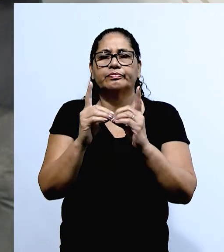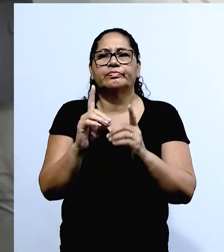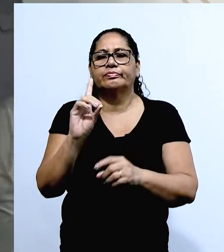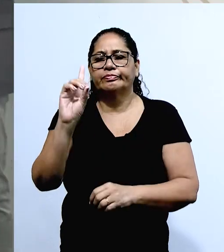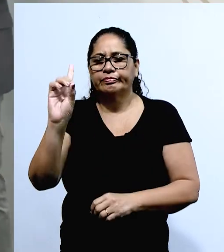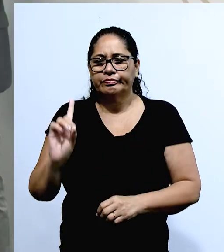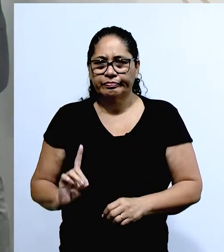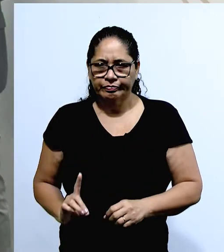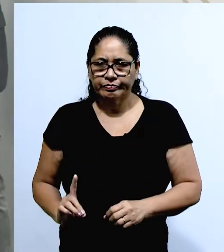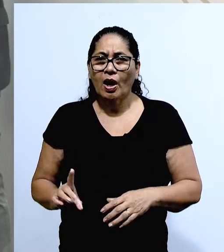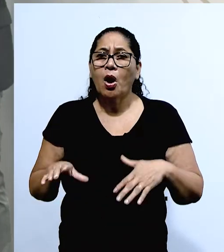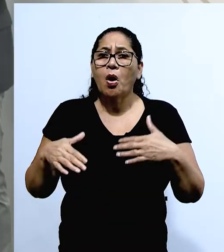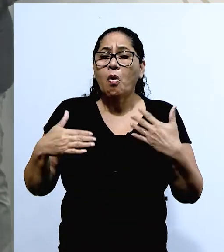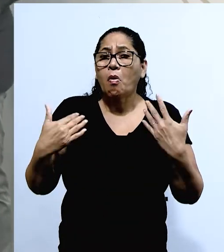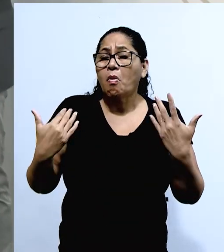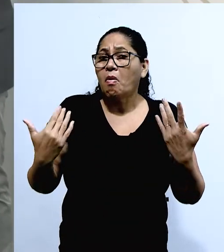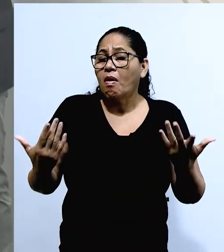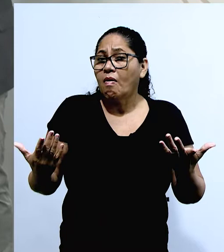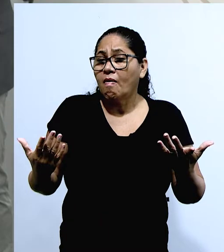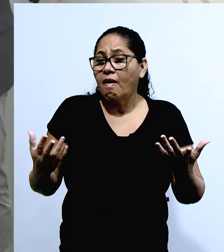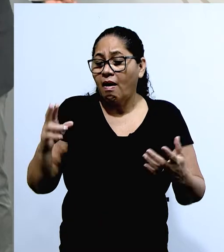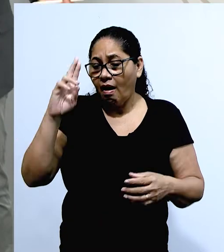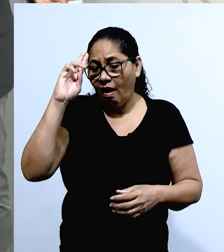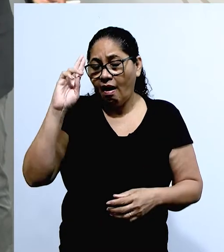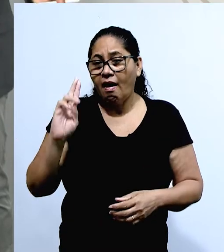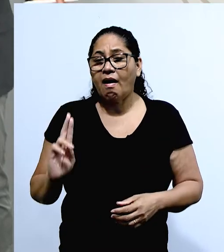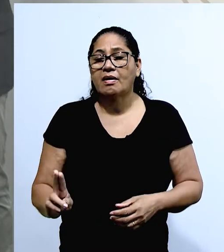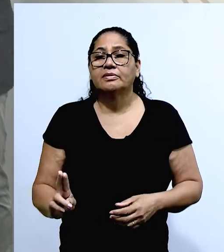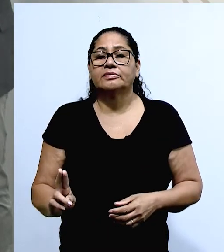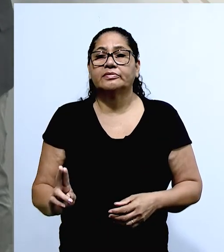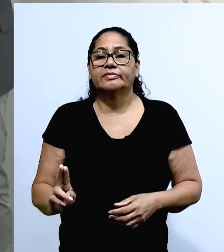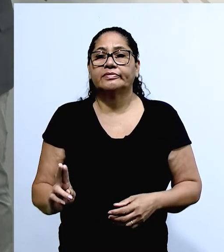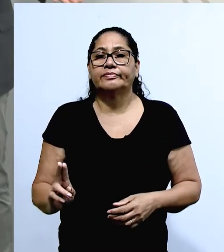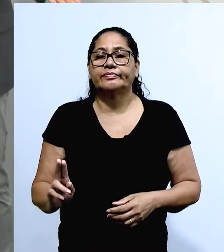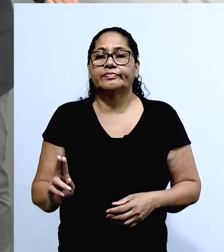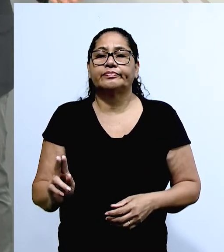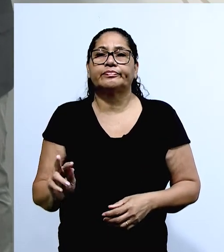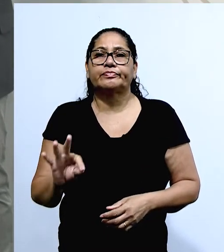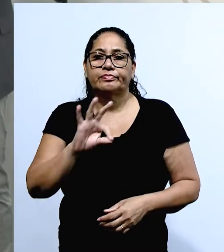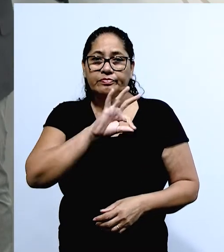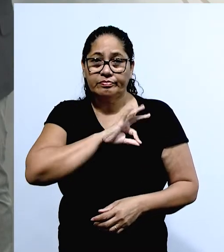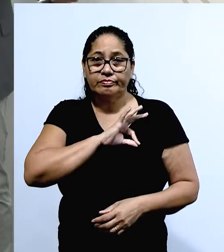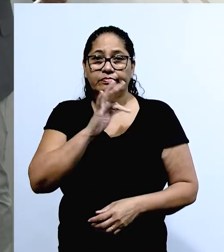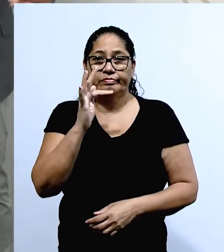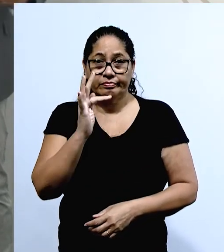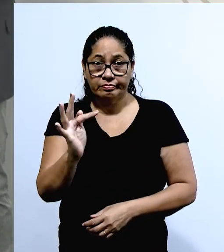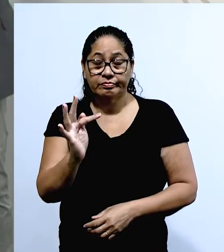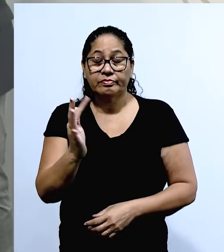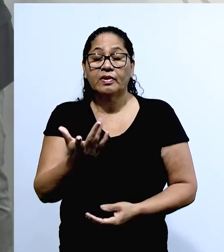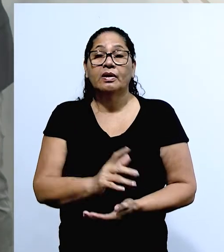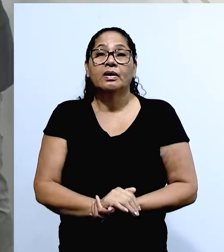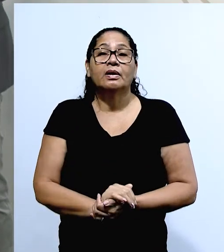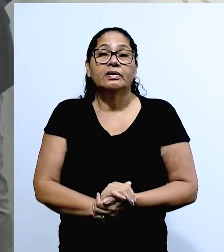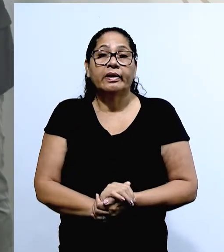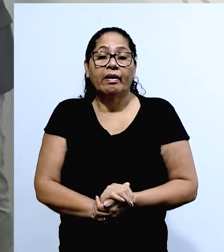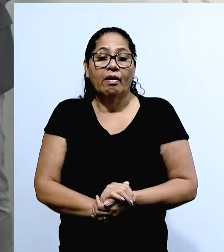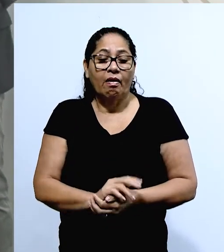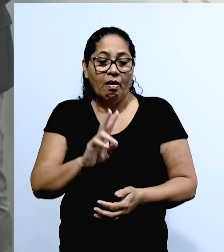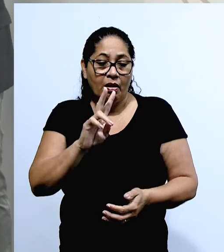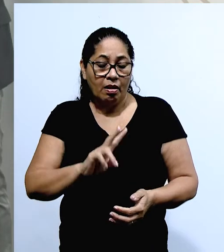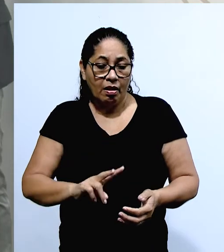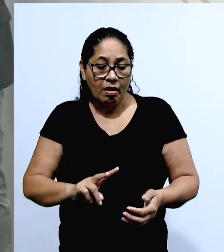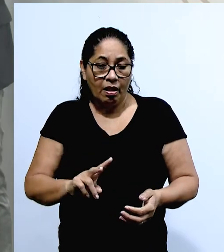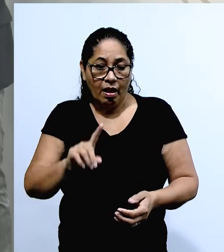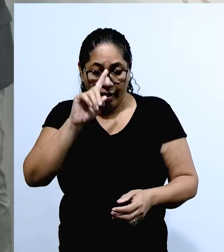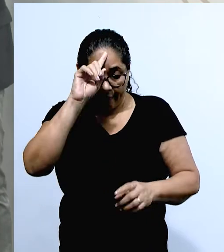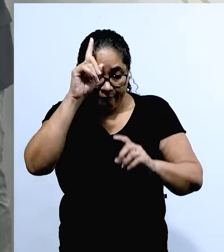aqui nitidamente qual que é a razão de ser da Polícia Federal. Quando a gente lê essa missão, a gente tem essa capacidade. Então a ideia